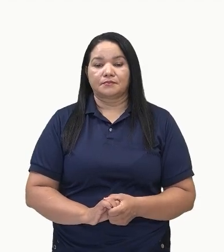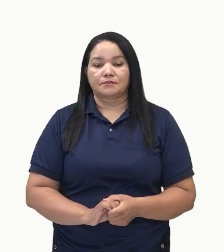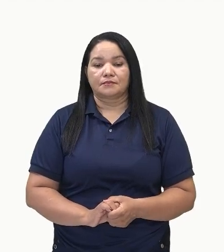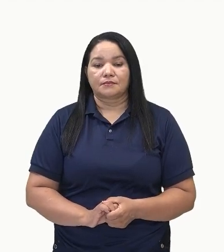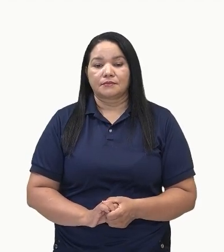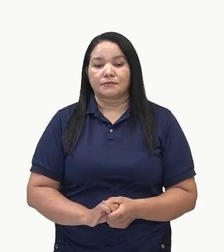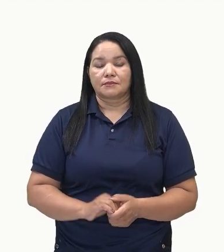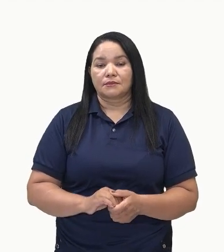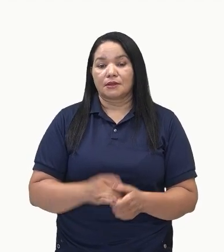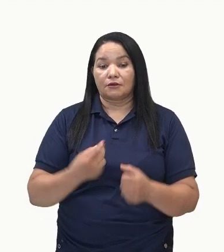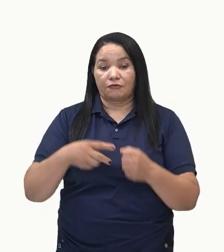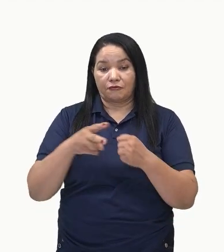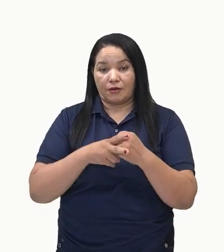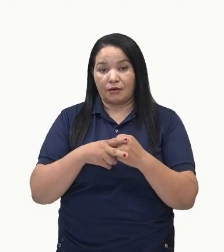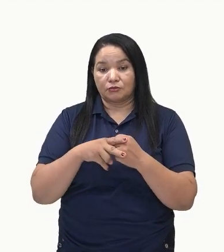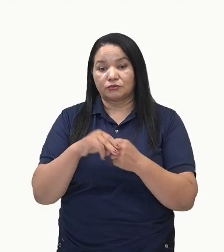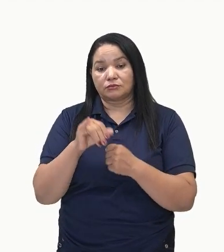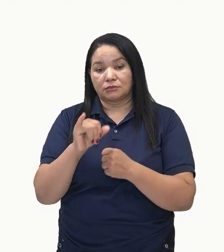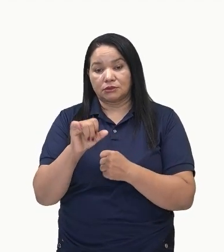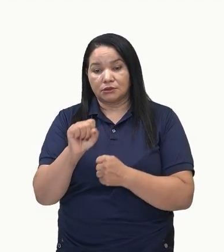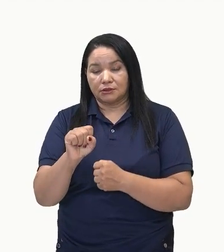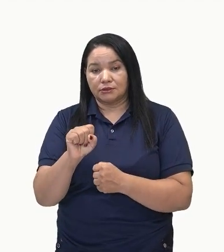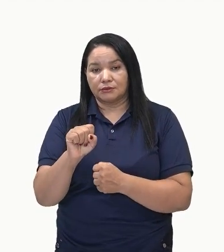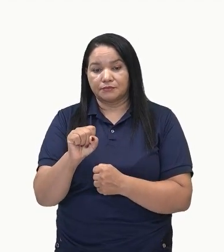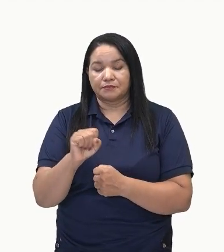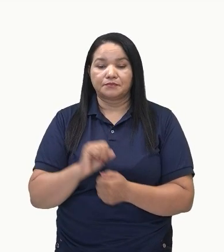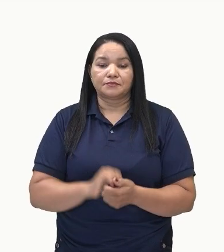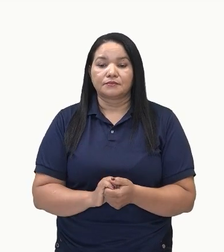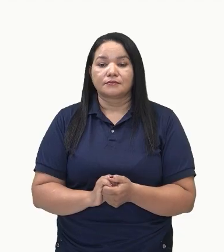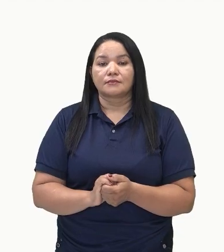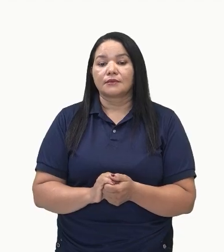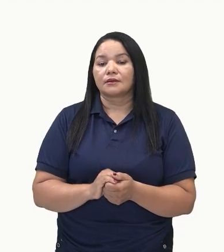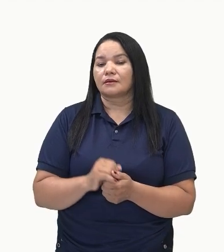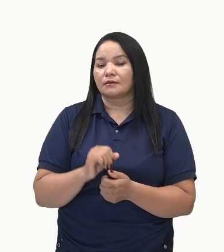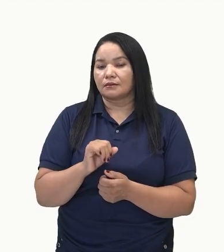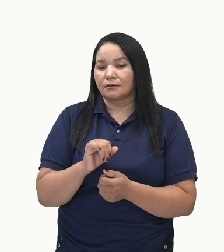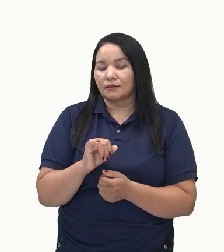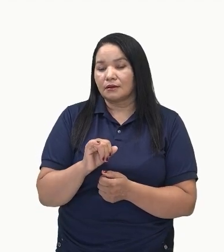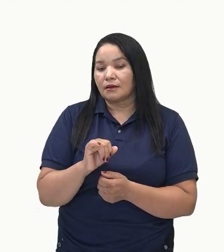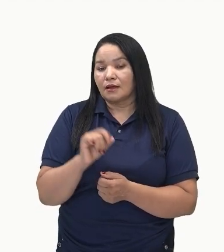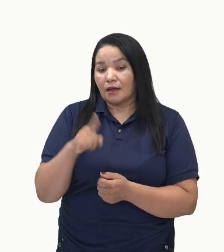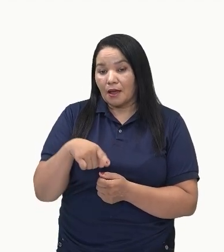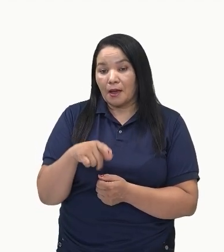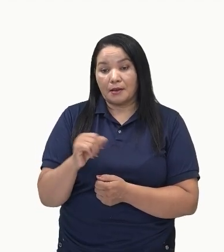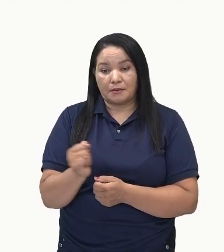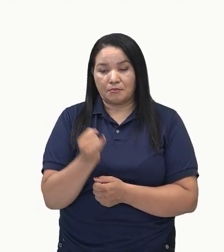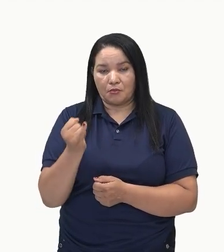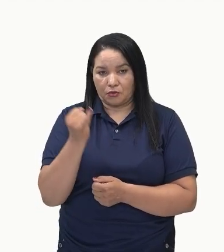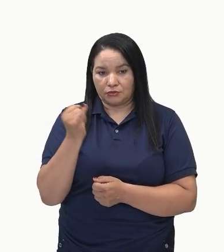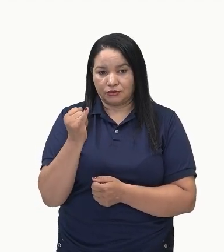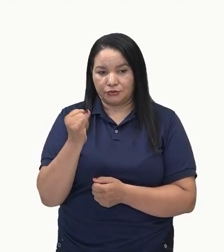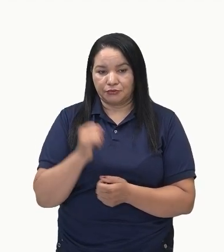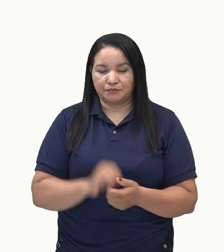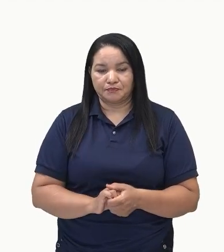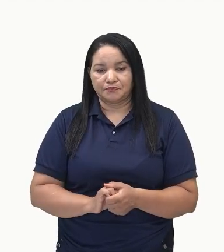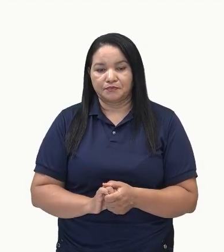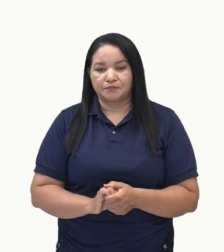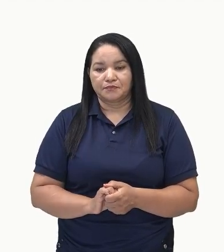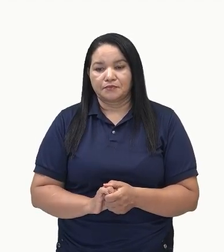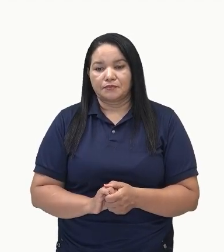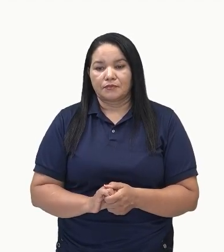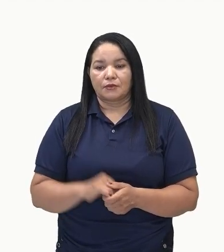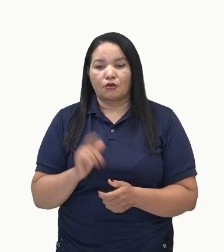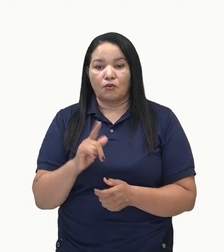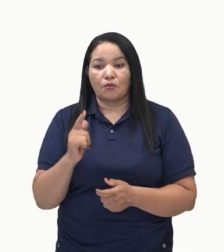Is, tá certo? This person is important, essa pessoa é importante. They check if AI is fair and